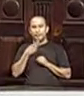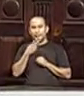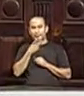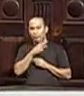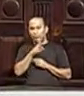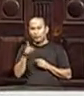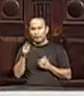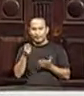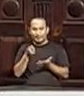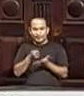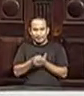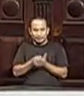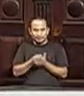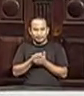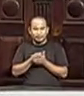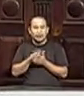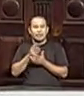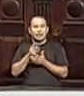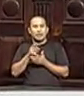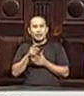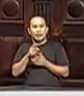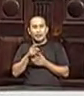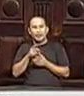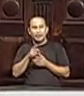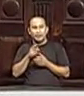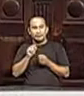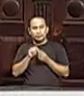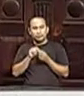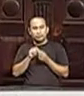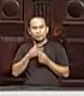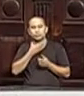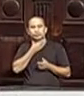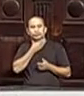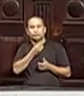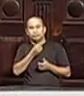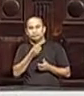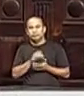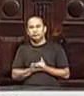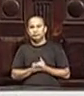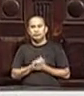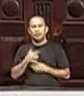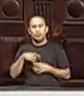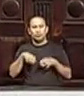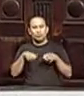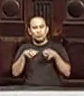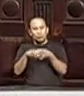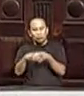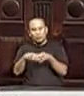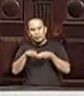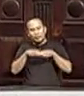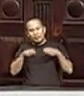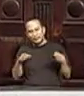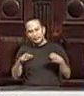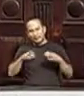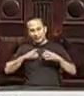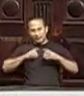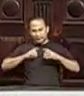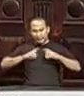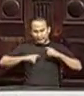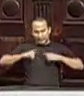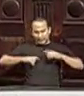e do combate à pirataria. Eu tive a oportunidade de fazer parte de uma mesa de debates composta